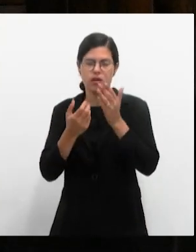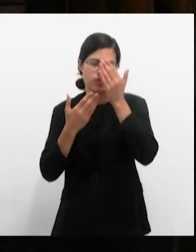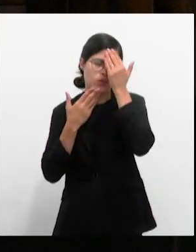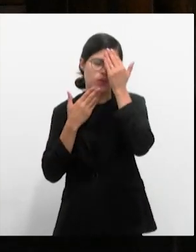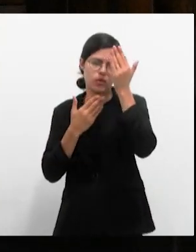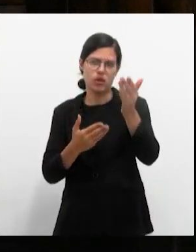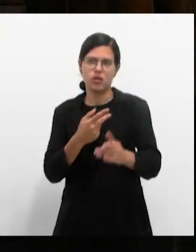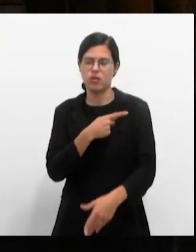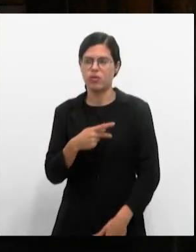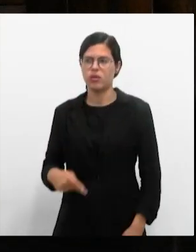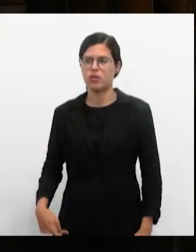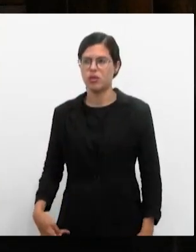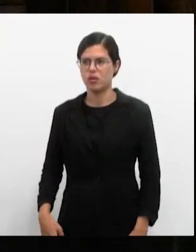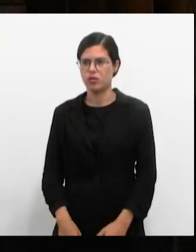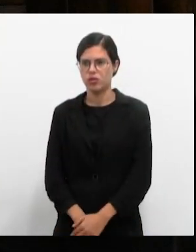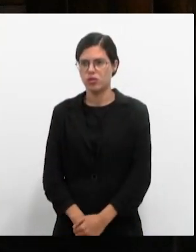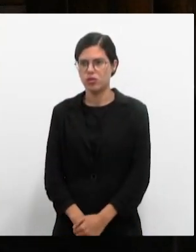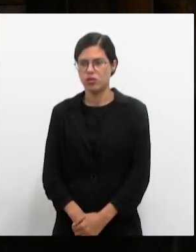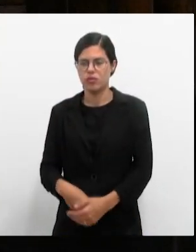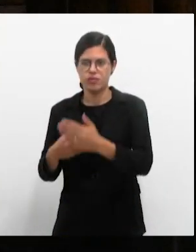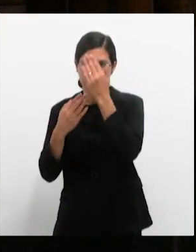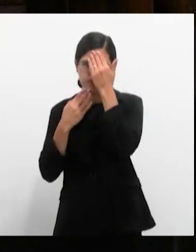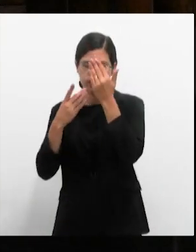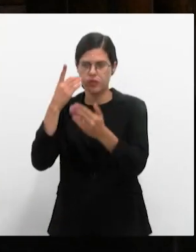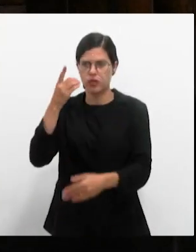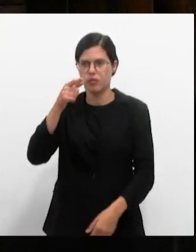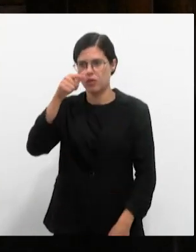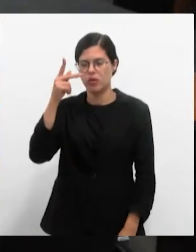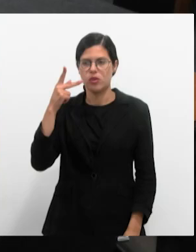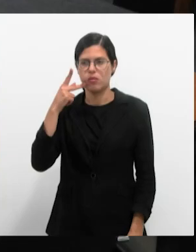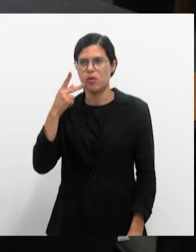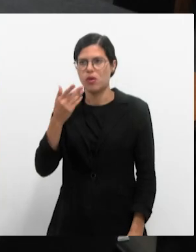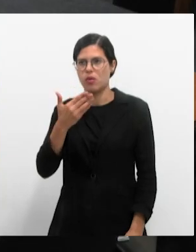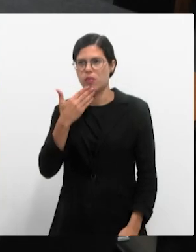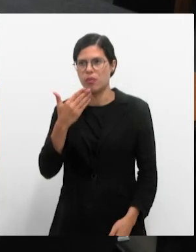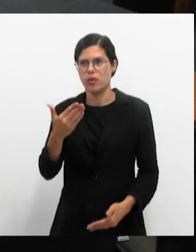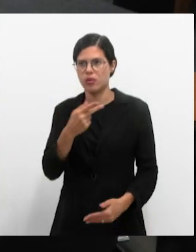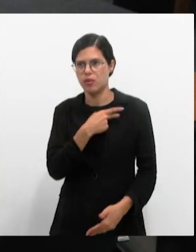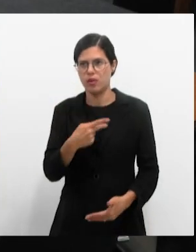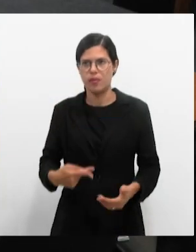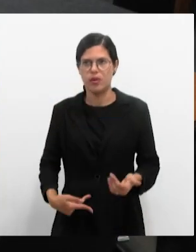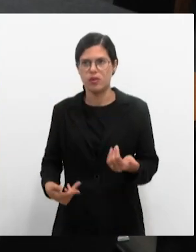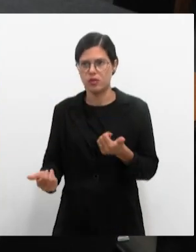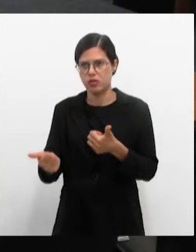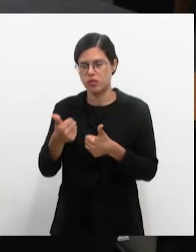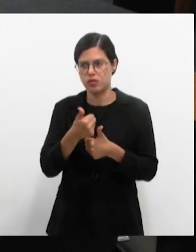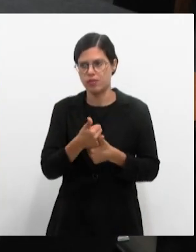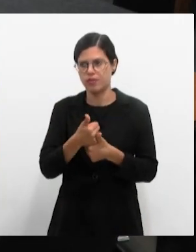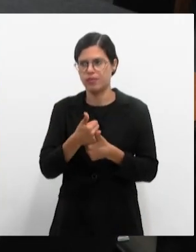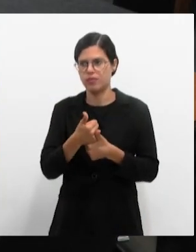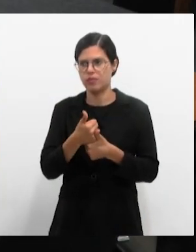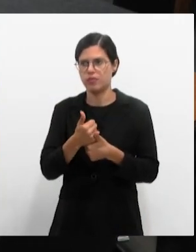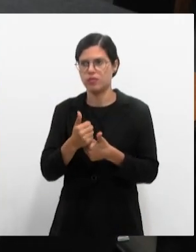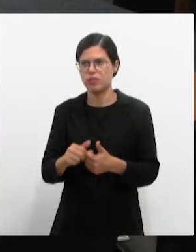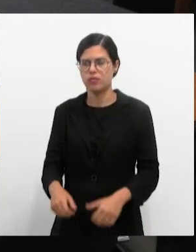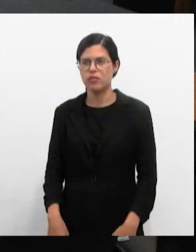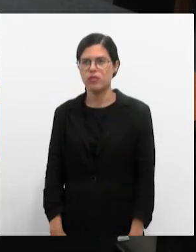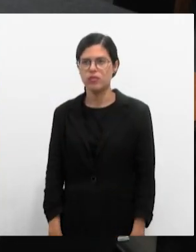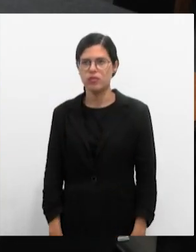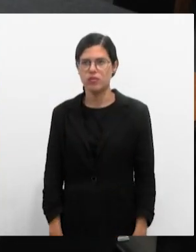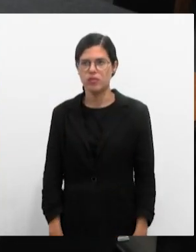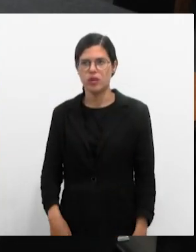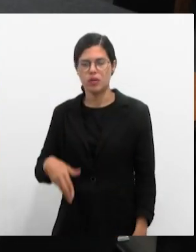senhor presidente. Obrigado, deputado Luiz Paulo. O convido para presidir a sessão para que eu possa fazer